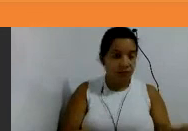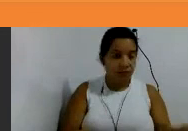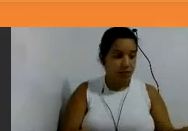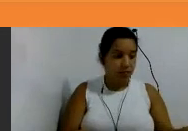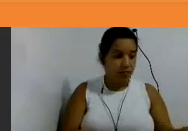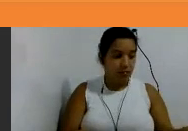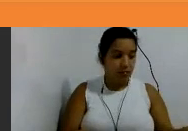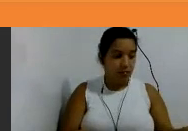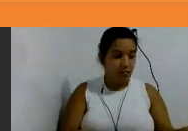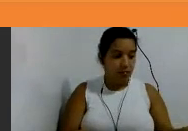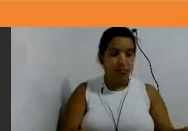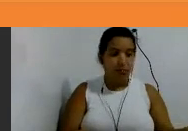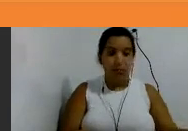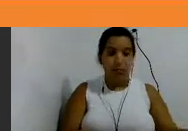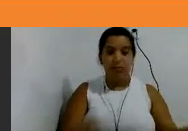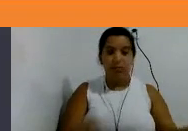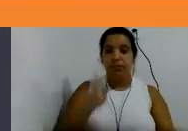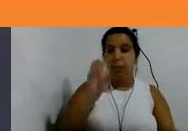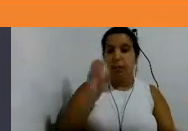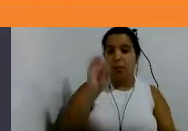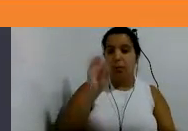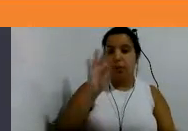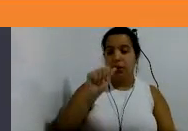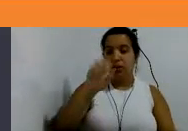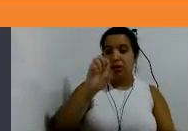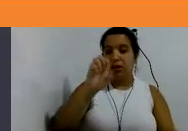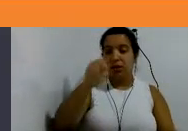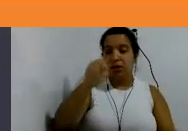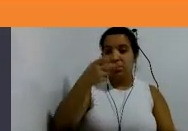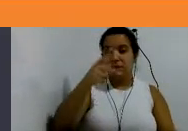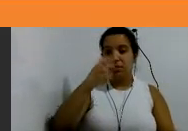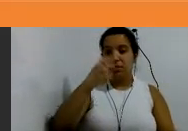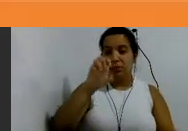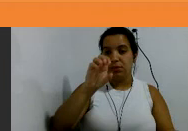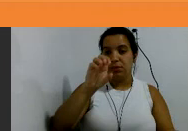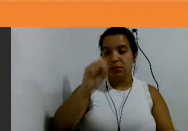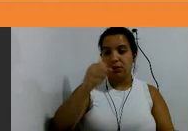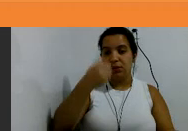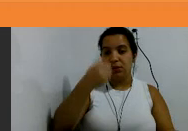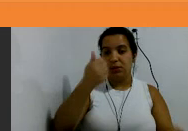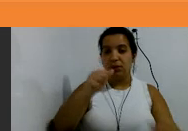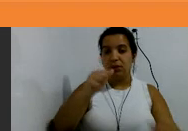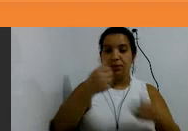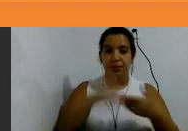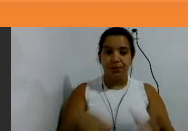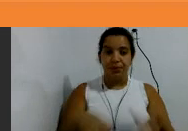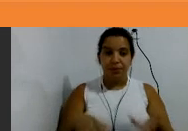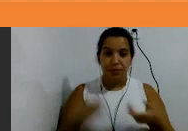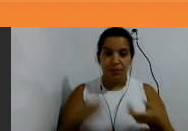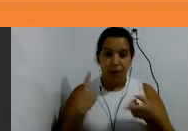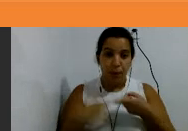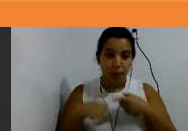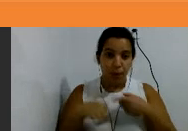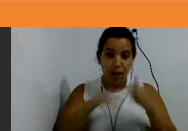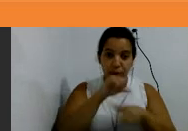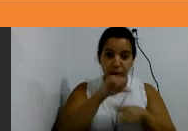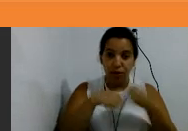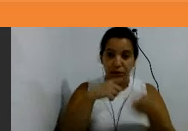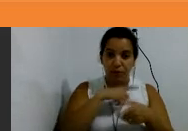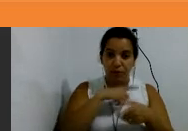Gota espessa? De gota espessa. Gota espessa. Então, por que houver alterações dos índices hematimétricos no